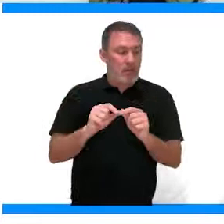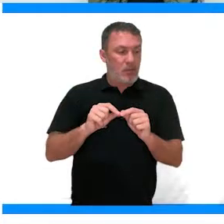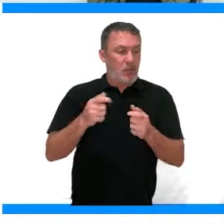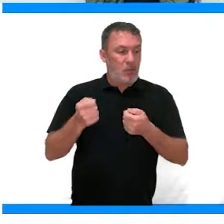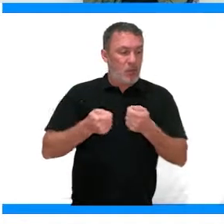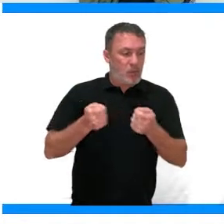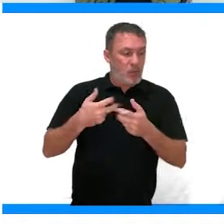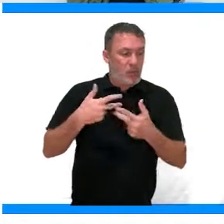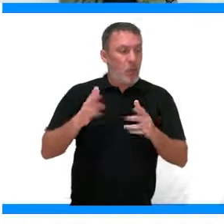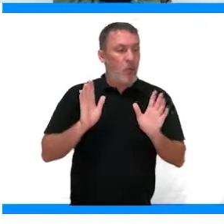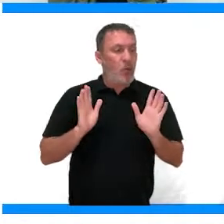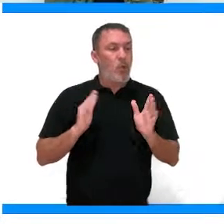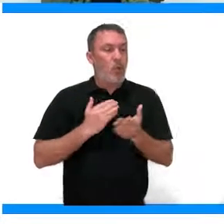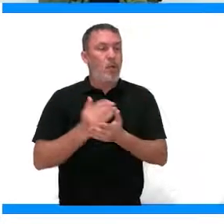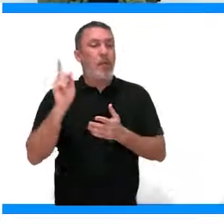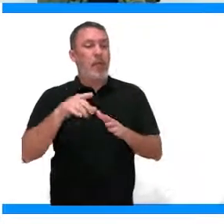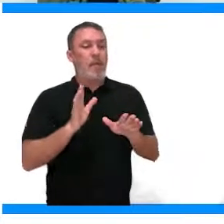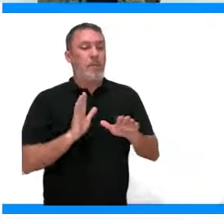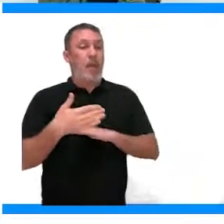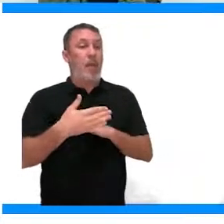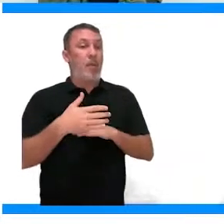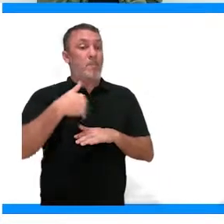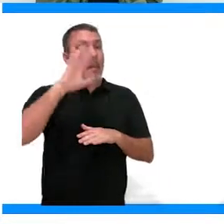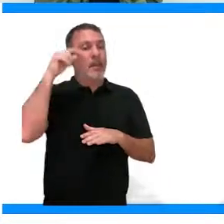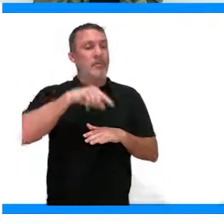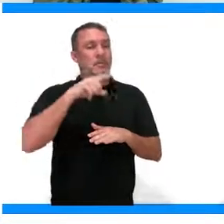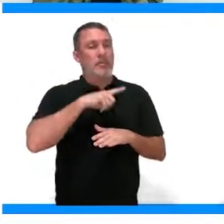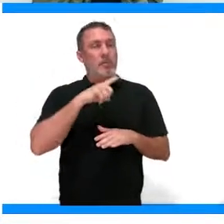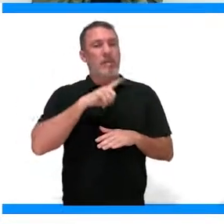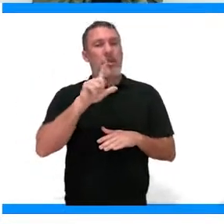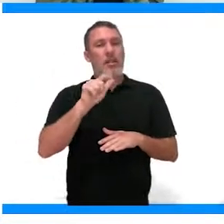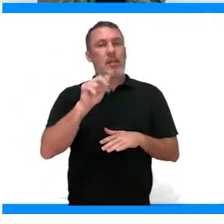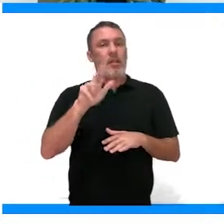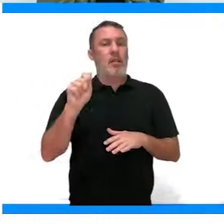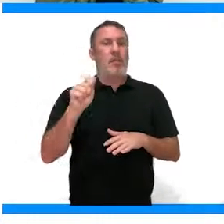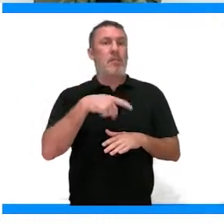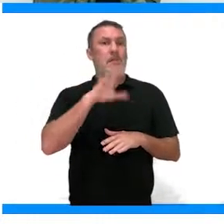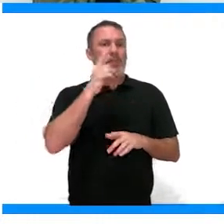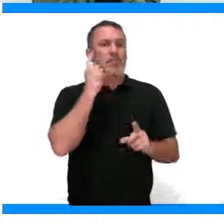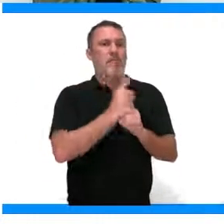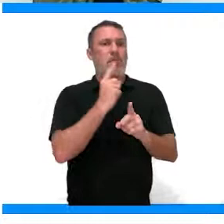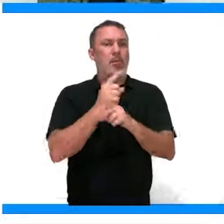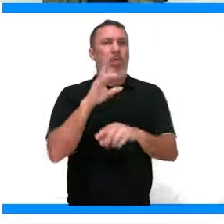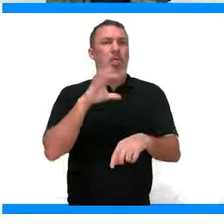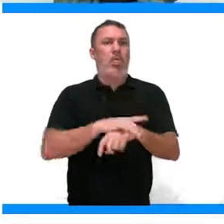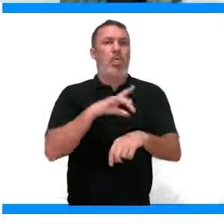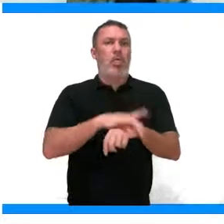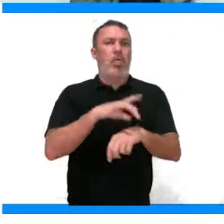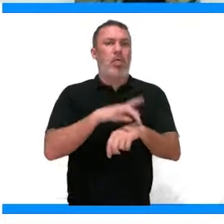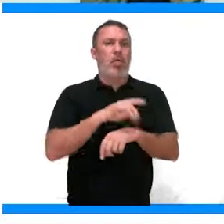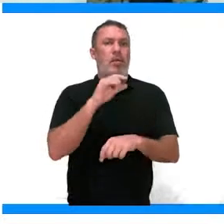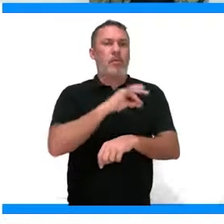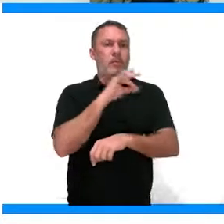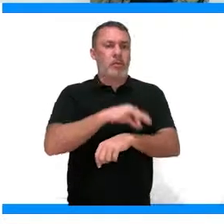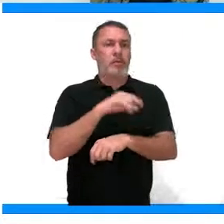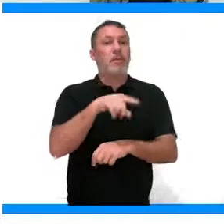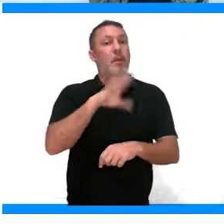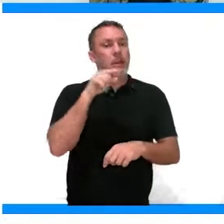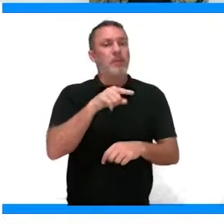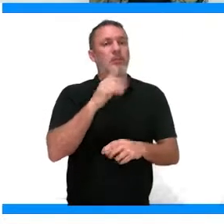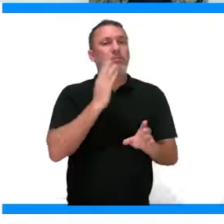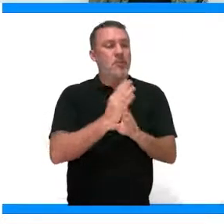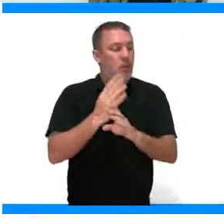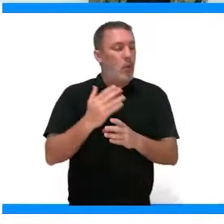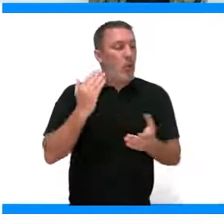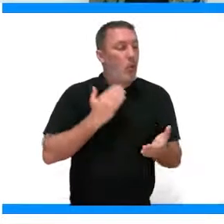controle iniciarão pelo bairro que apresentou o maior índice de lira, ou seja, o maior índice de infestação. As ações de